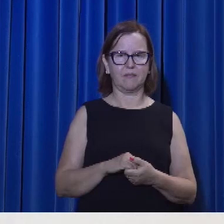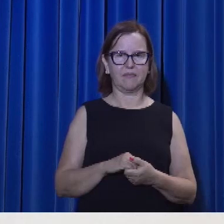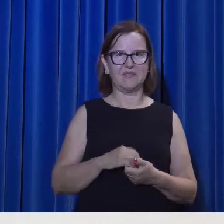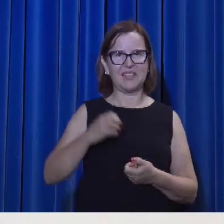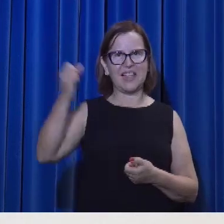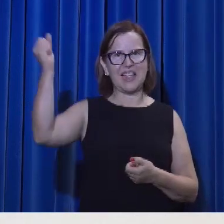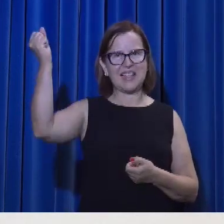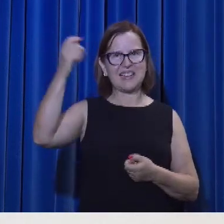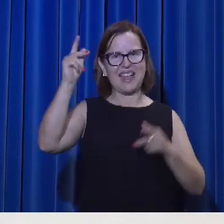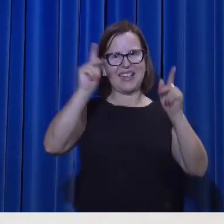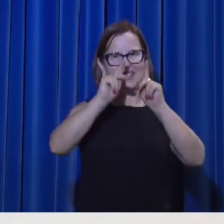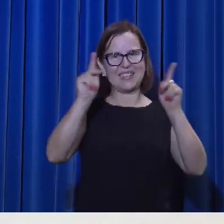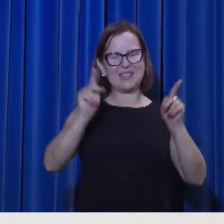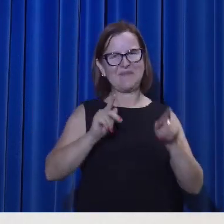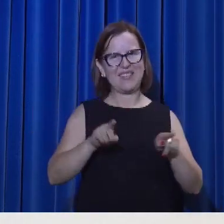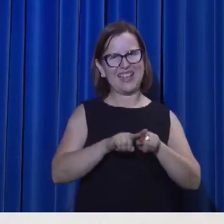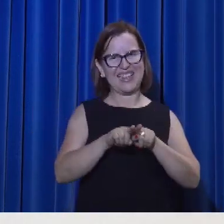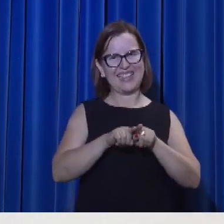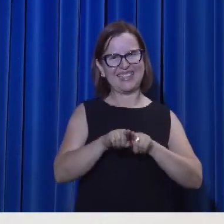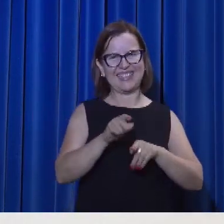Graça e paz, irmãos.